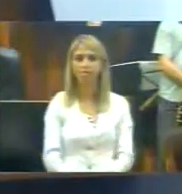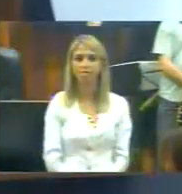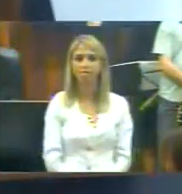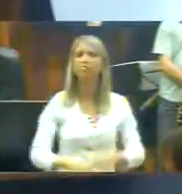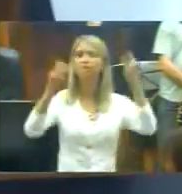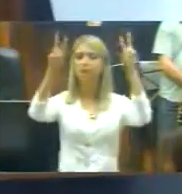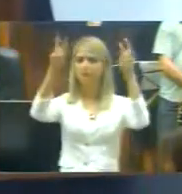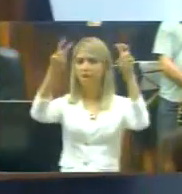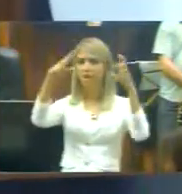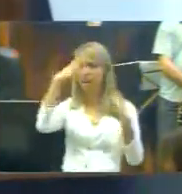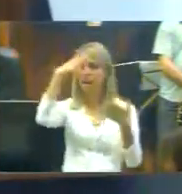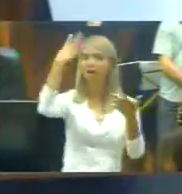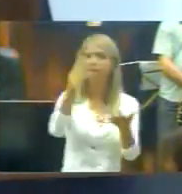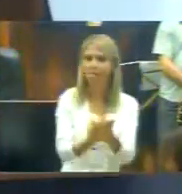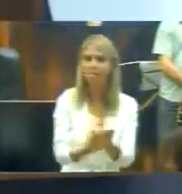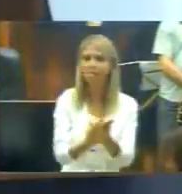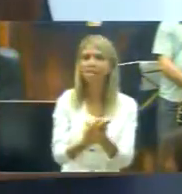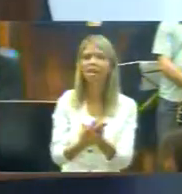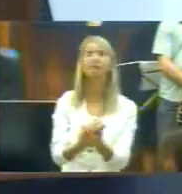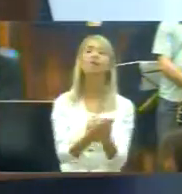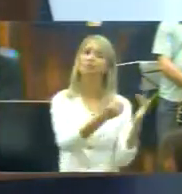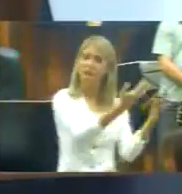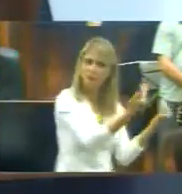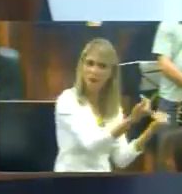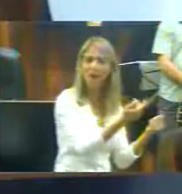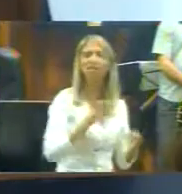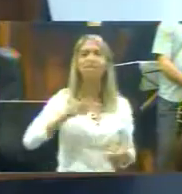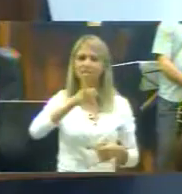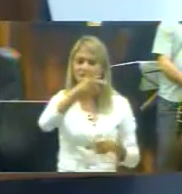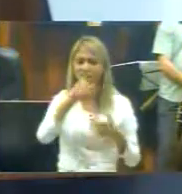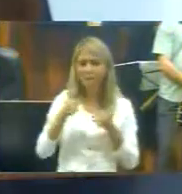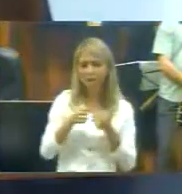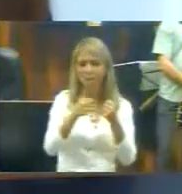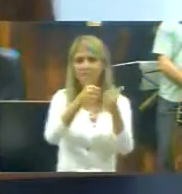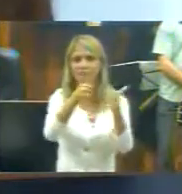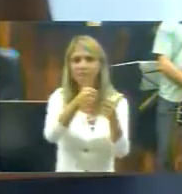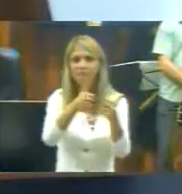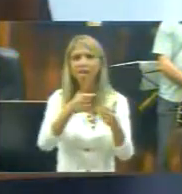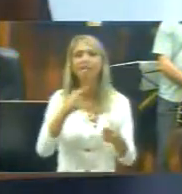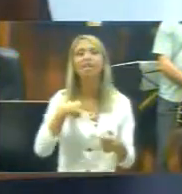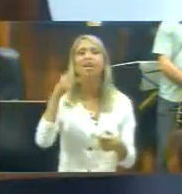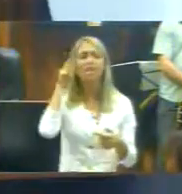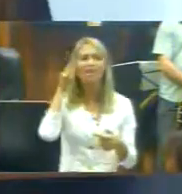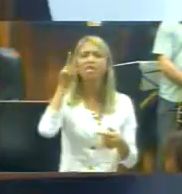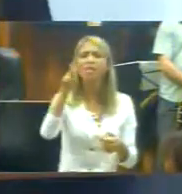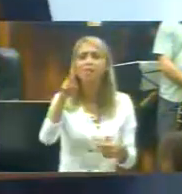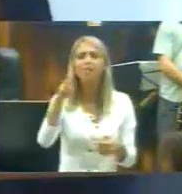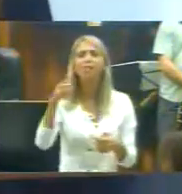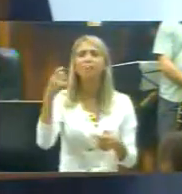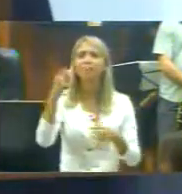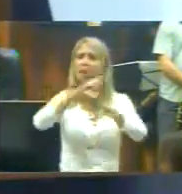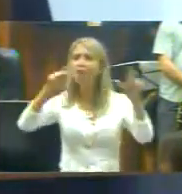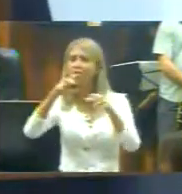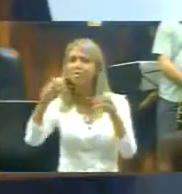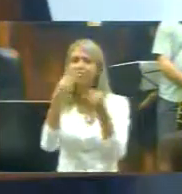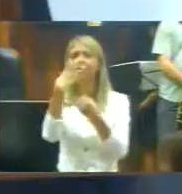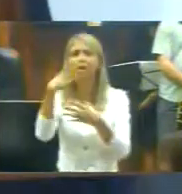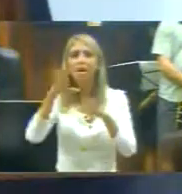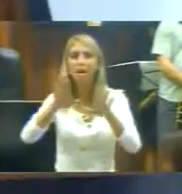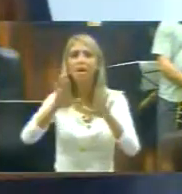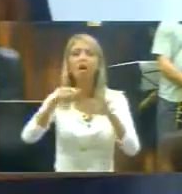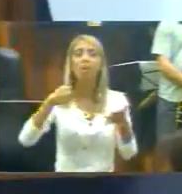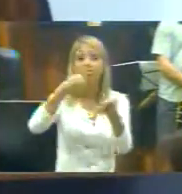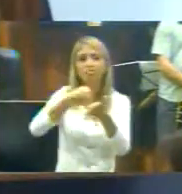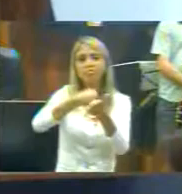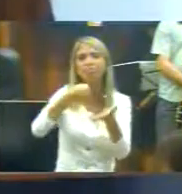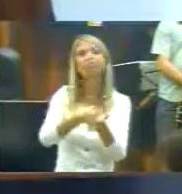Eu acredito é na rapaziada que segue em frente e segura o rojão. Eu vou na luta é com a